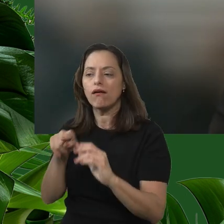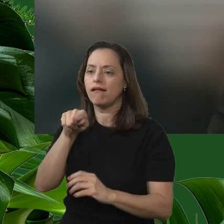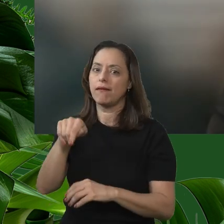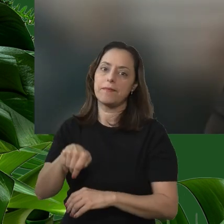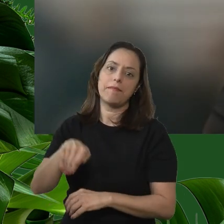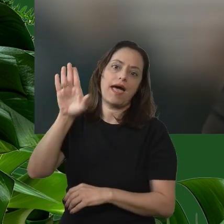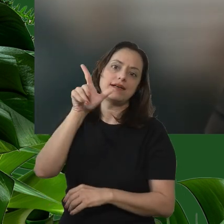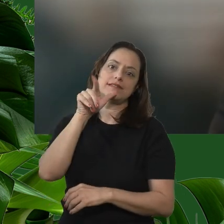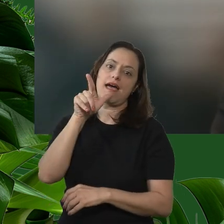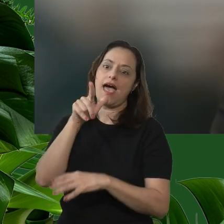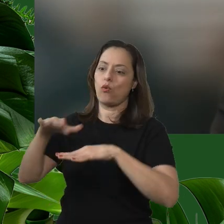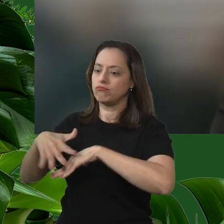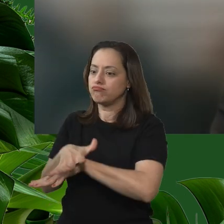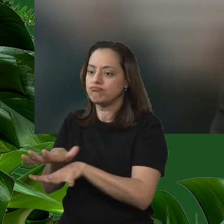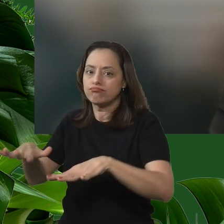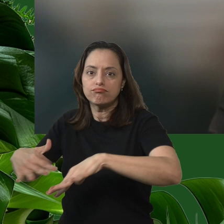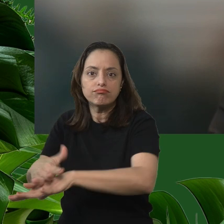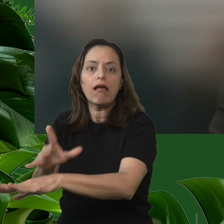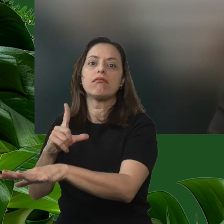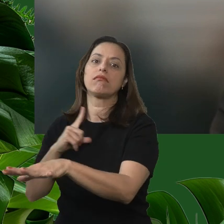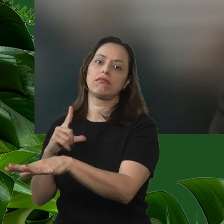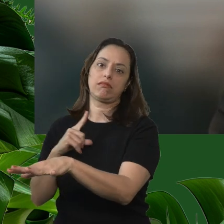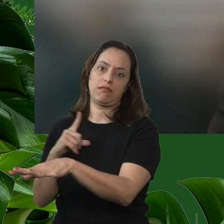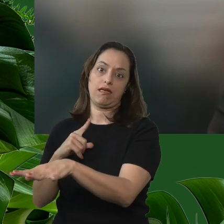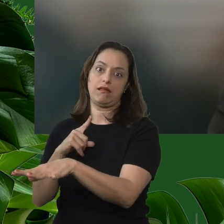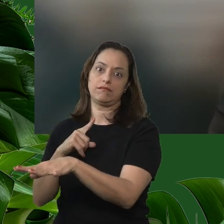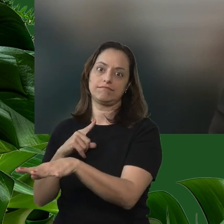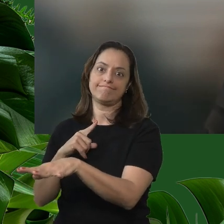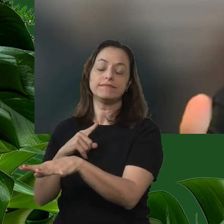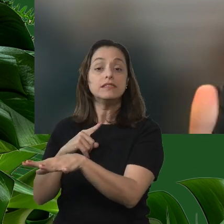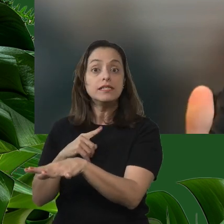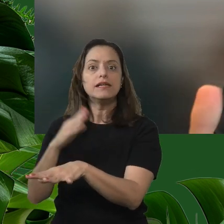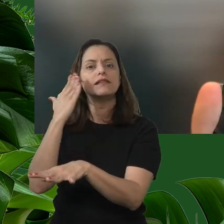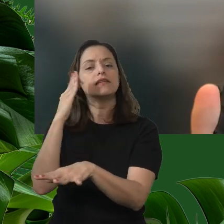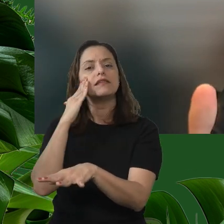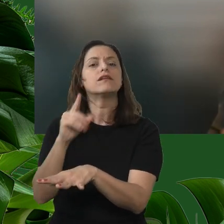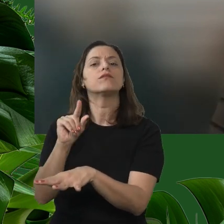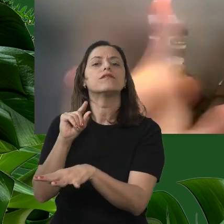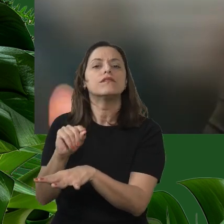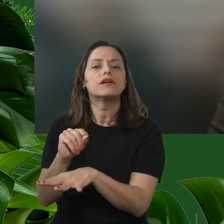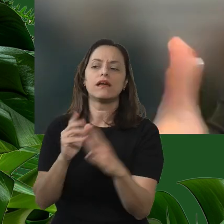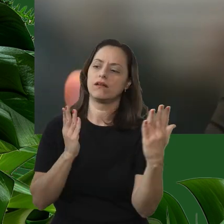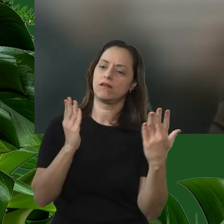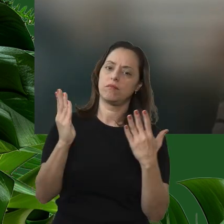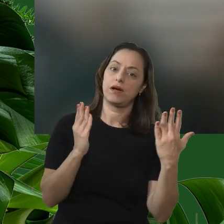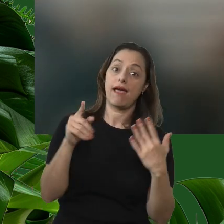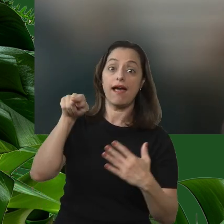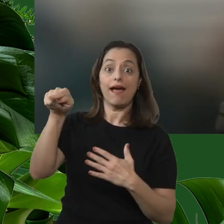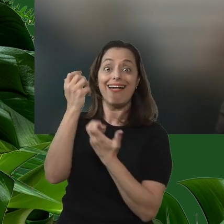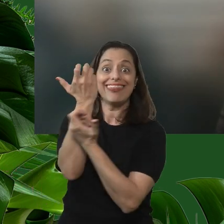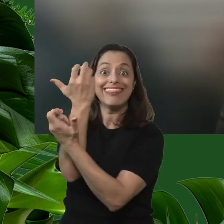que está presente nesse sistema e entender que aquilo ali pode ser entendido como uma caixa d'água ou uma esponja